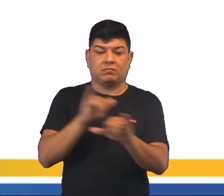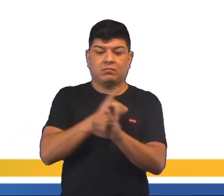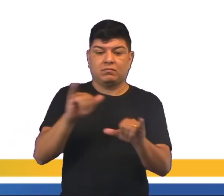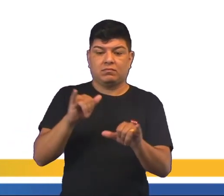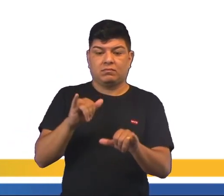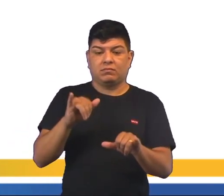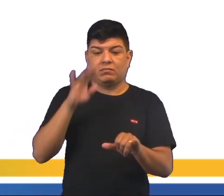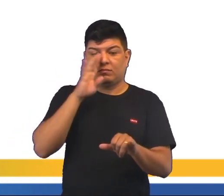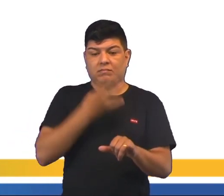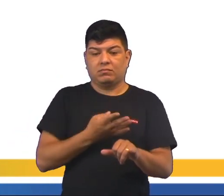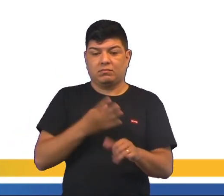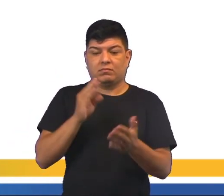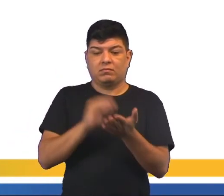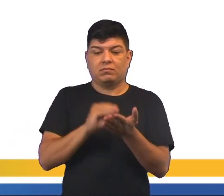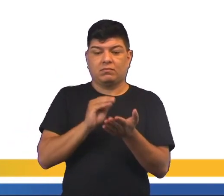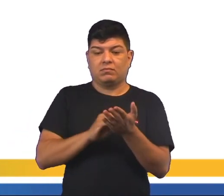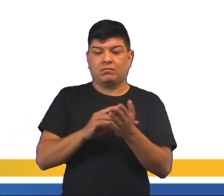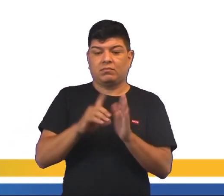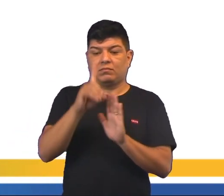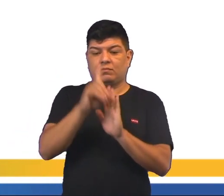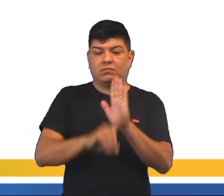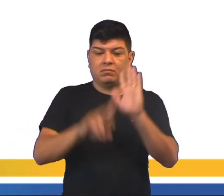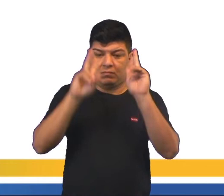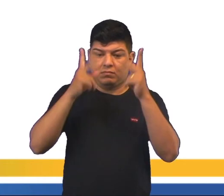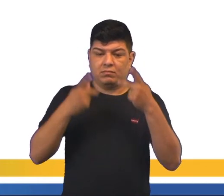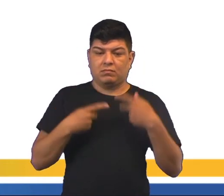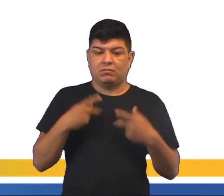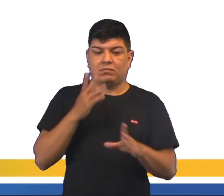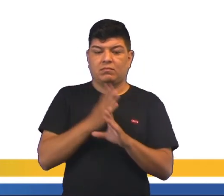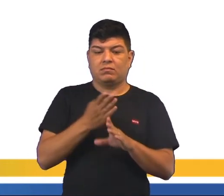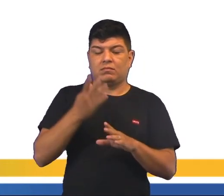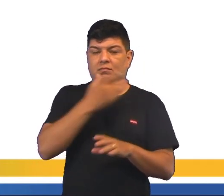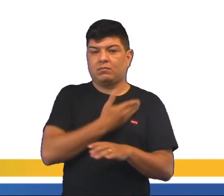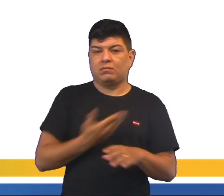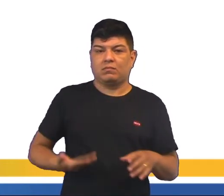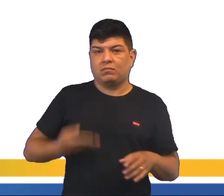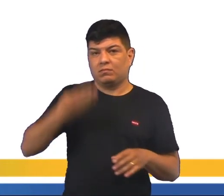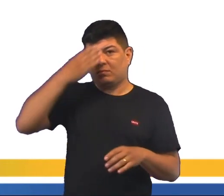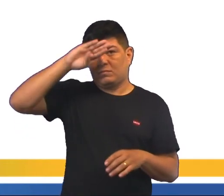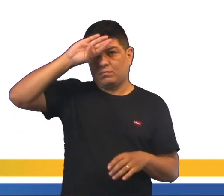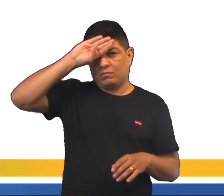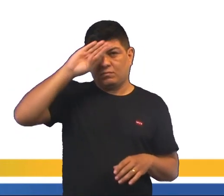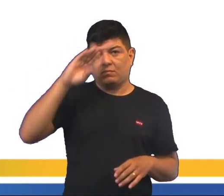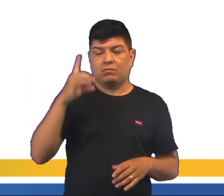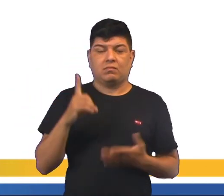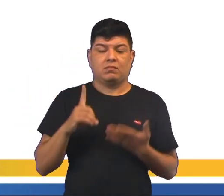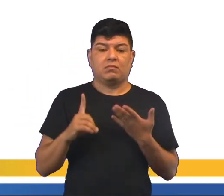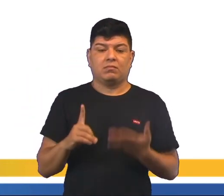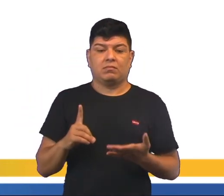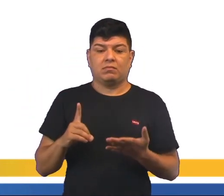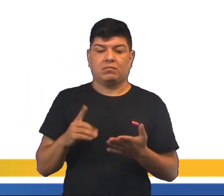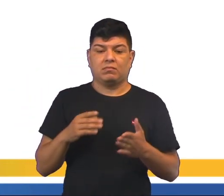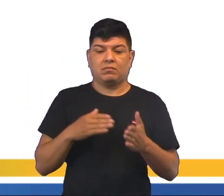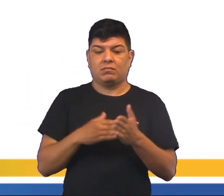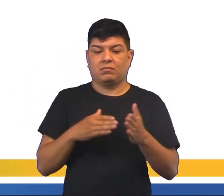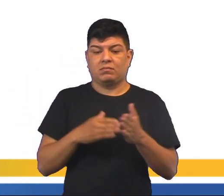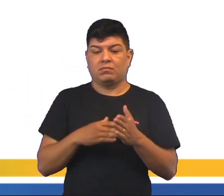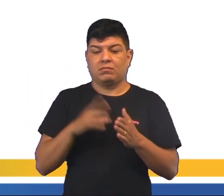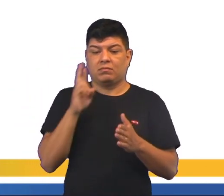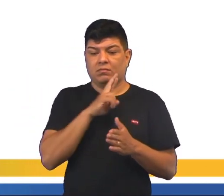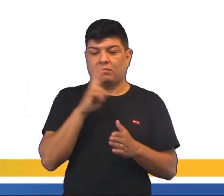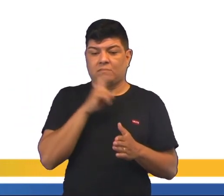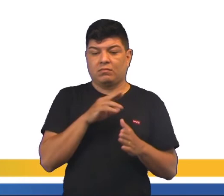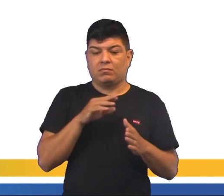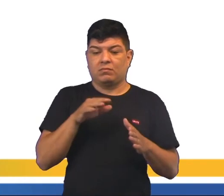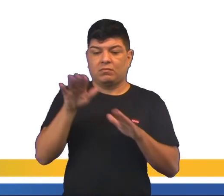que denunciavam o desrespeito aos direitos humanos por parte do governo cubano. Letra D, a intervenção soviética